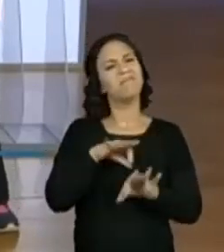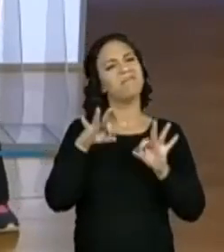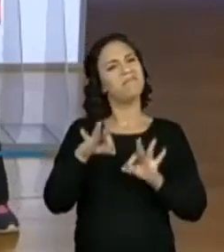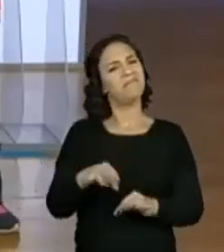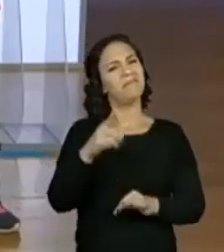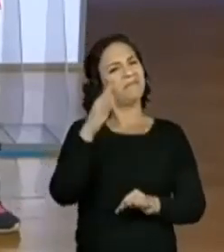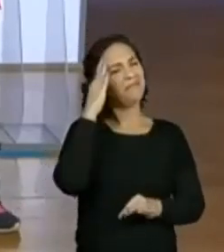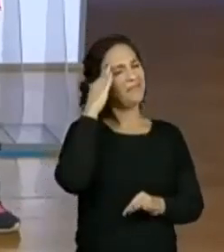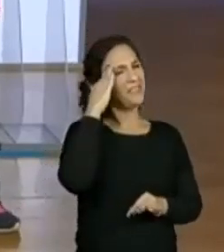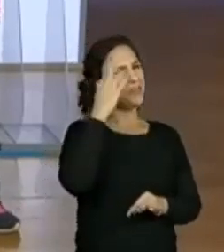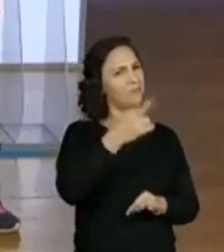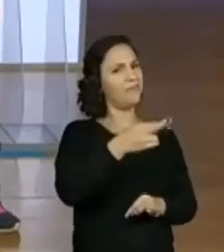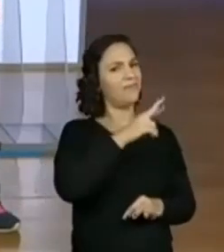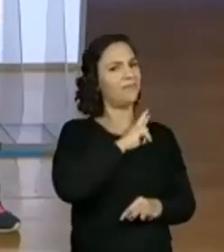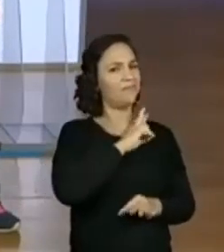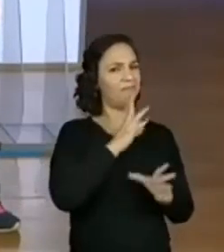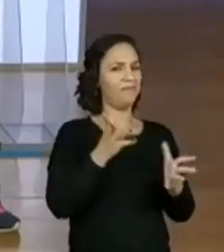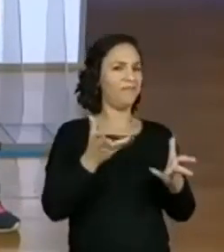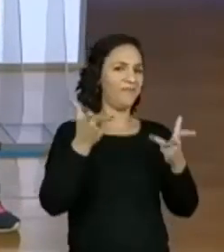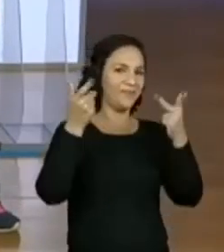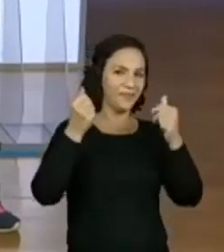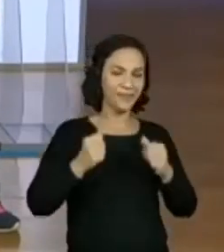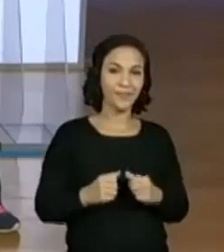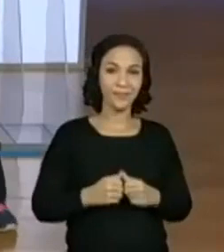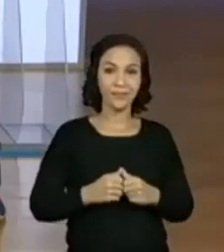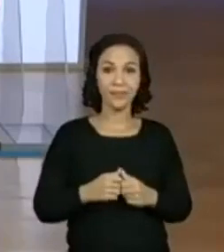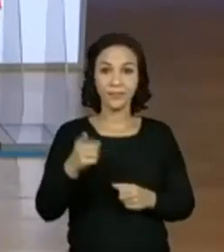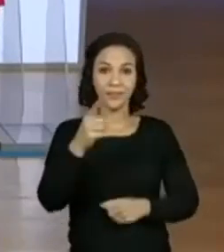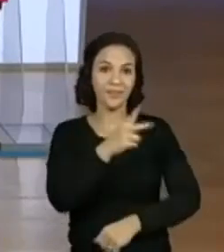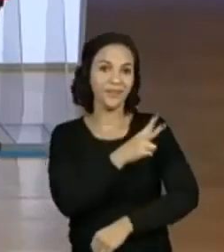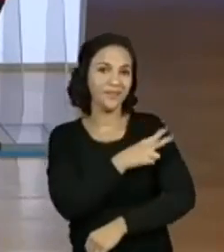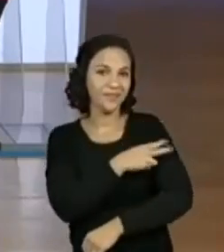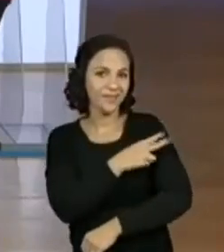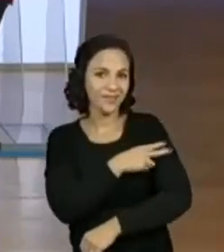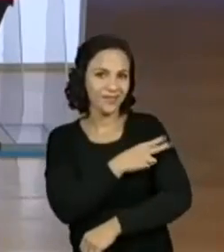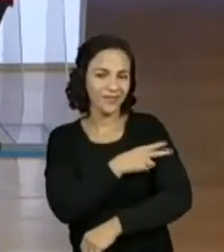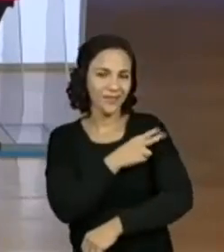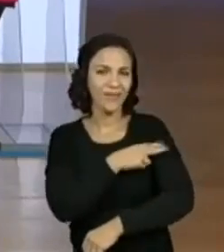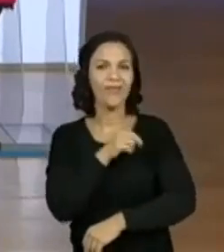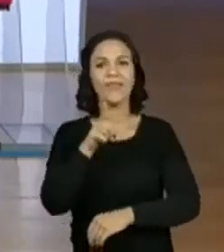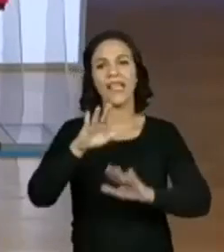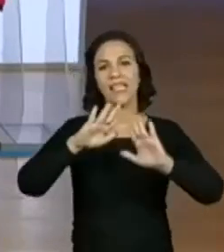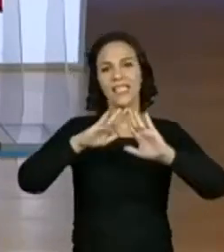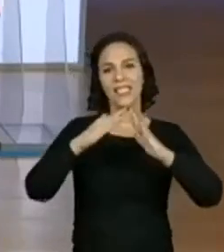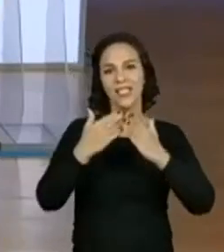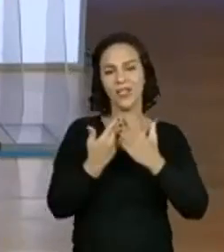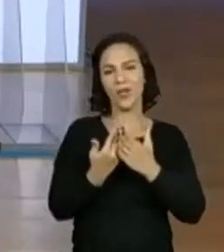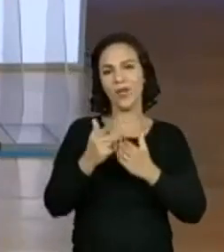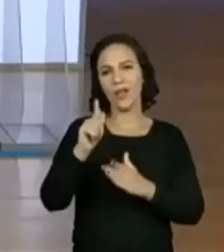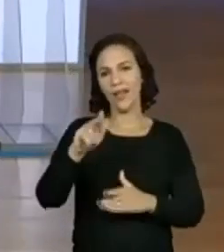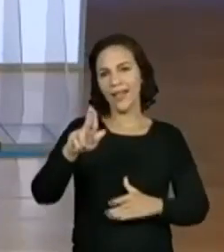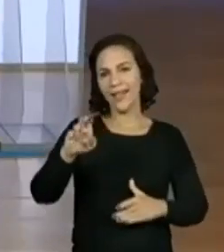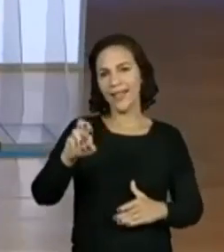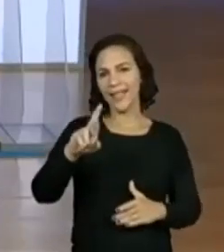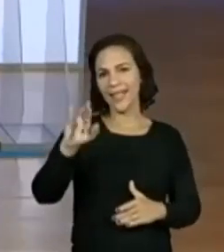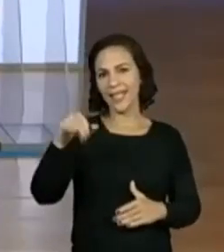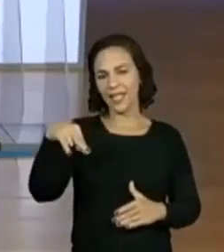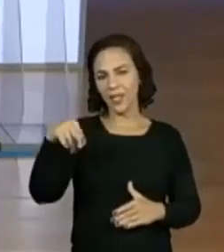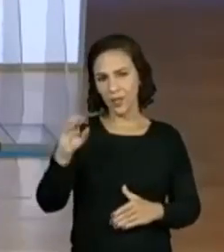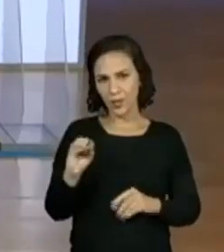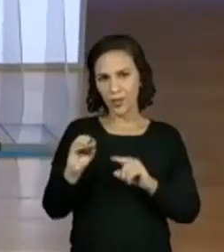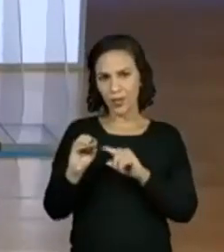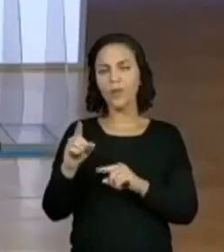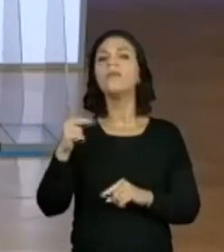ano é super Vamos 10. ver o que Olha, aparece. a turma ali do segundo ano da escola Guerrino Raso também